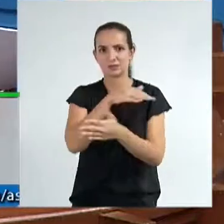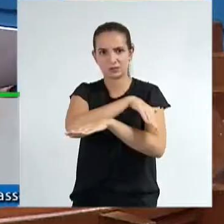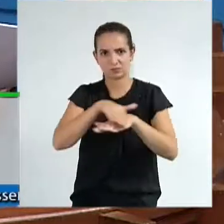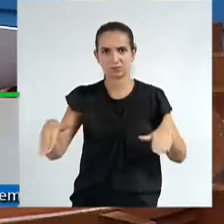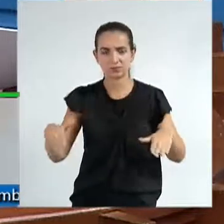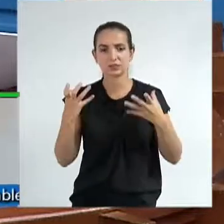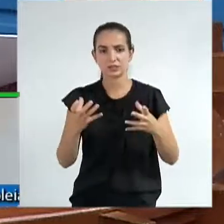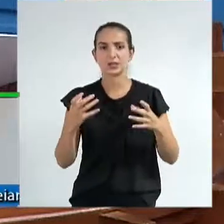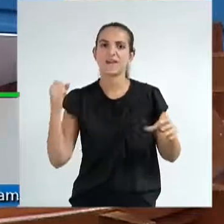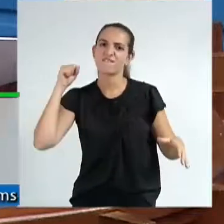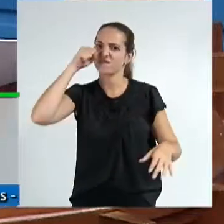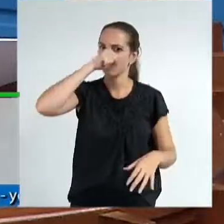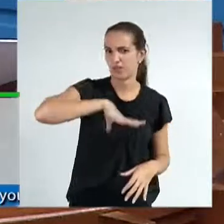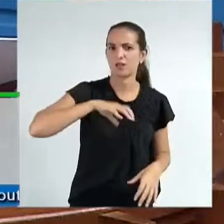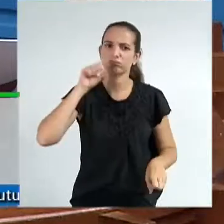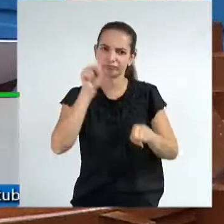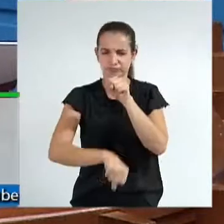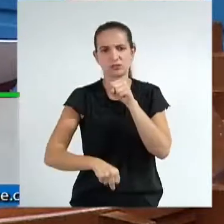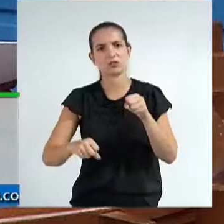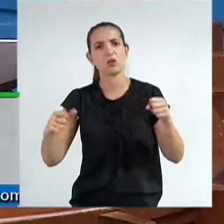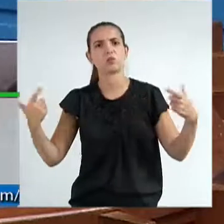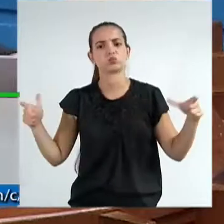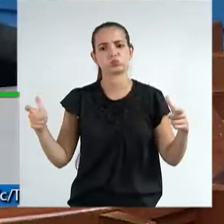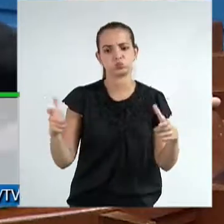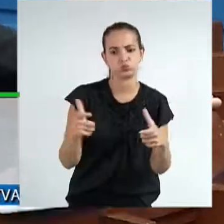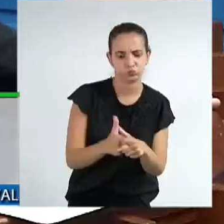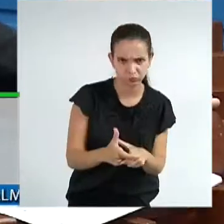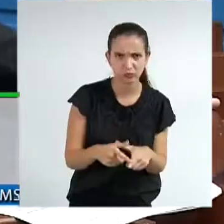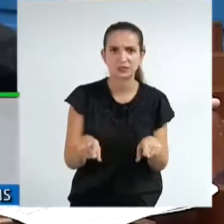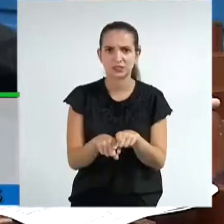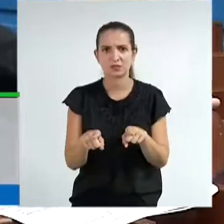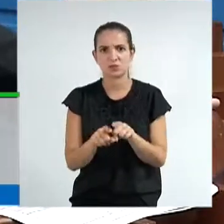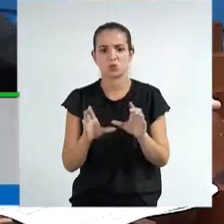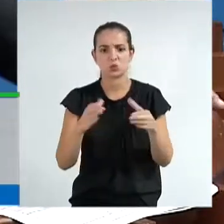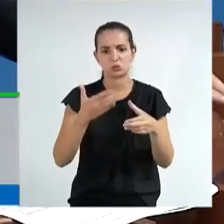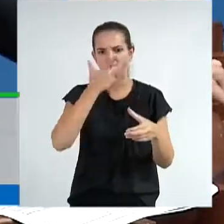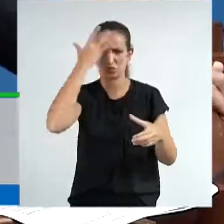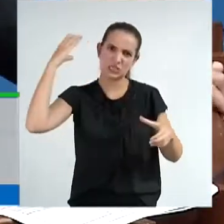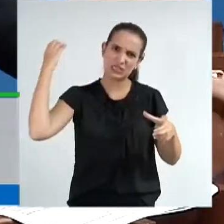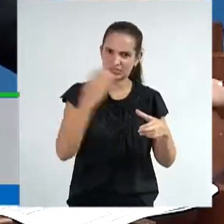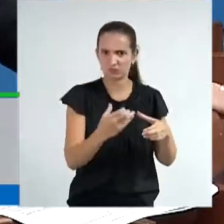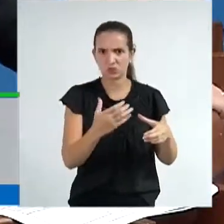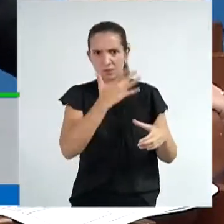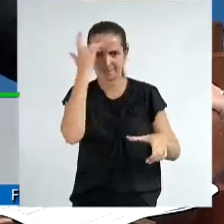crimes violentos de corrupção e os praticados por integrantes de facções criminosas.